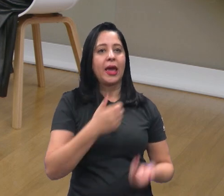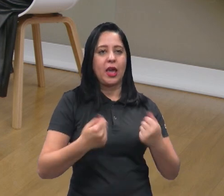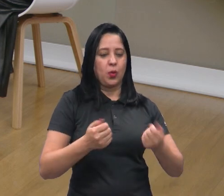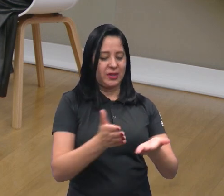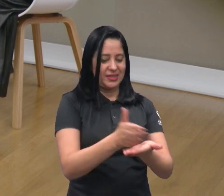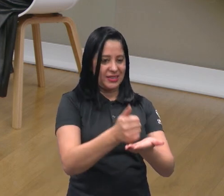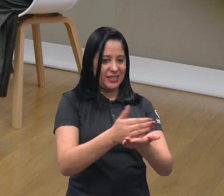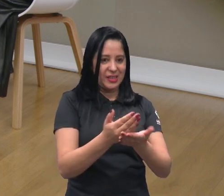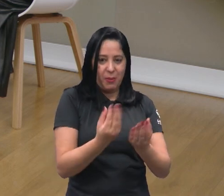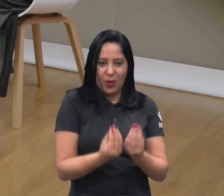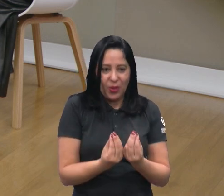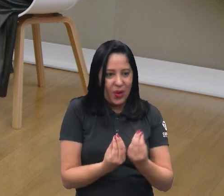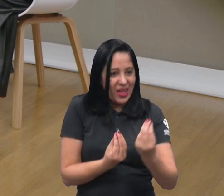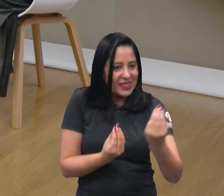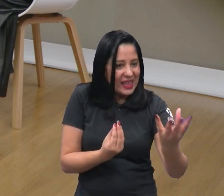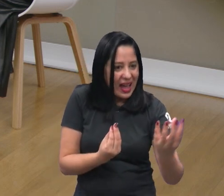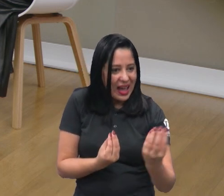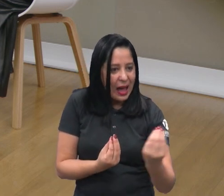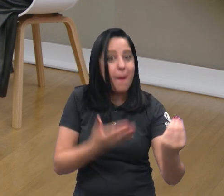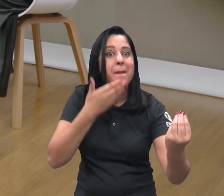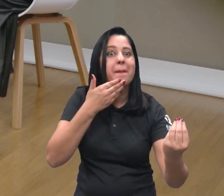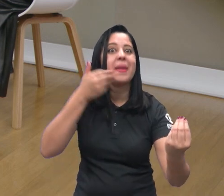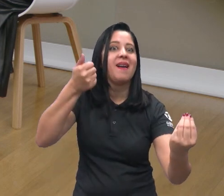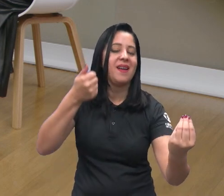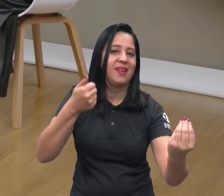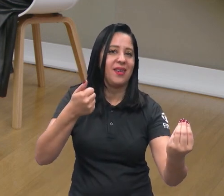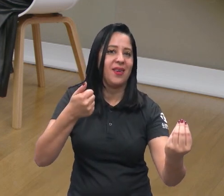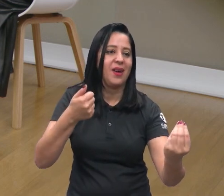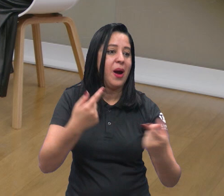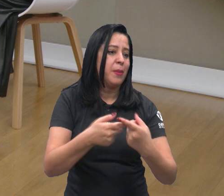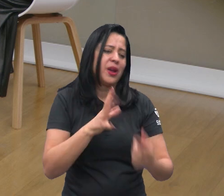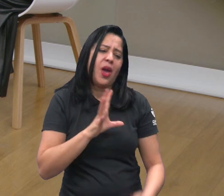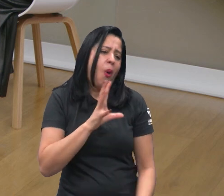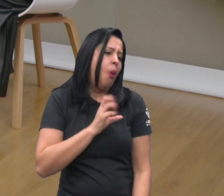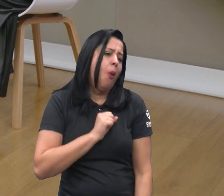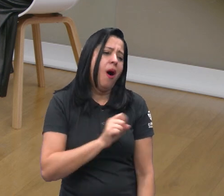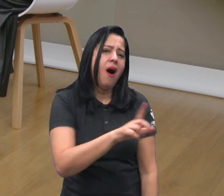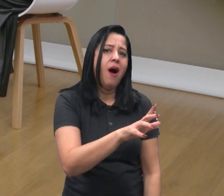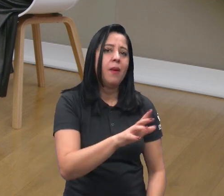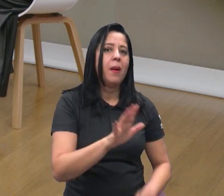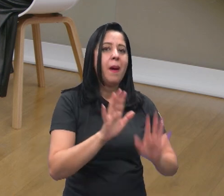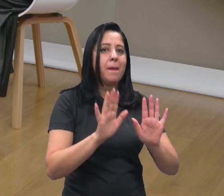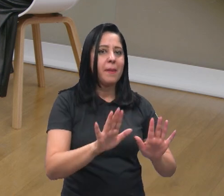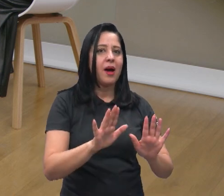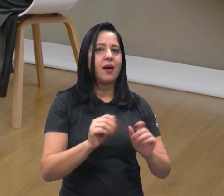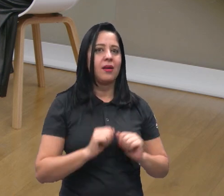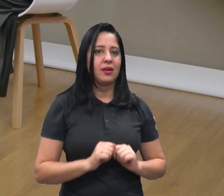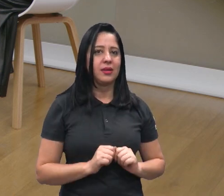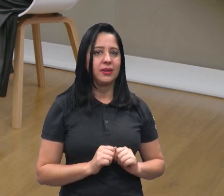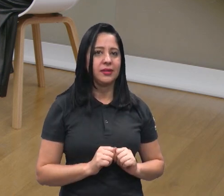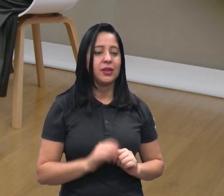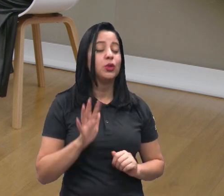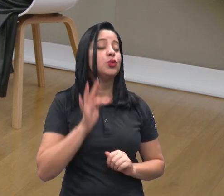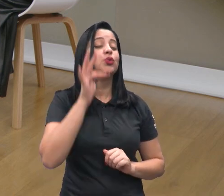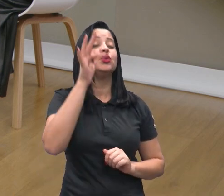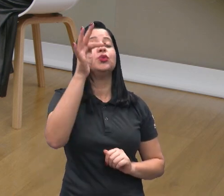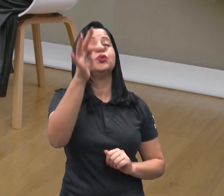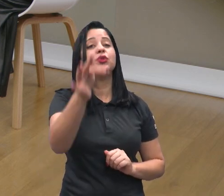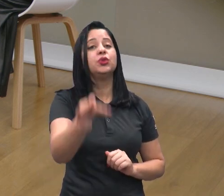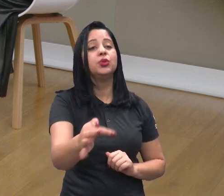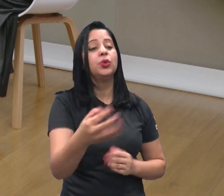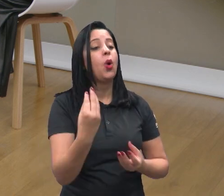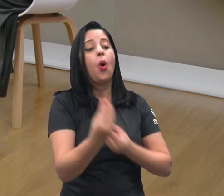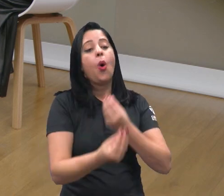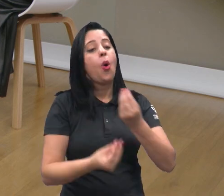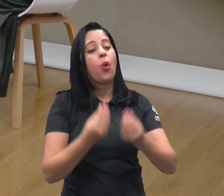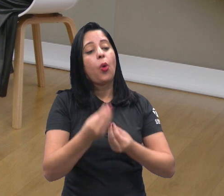de bolo para o meu filho, para minha filha, porque eu amo demais essa criança. Só que aí ela aprende. E aí, lá no futuro, depois, como que você vai cobrar